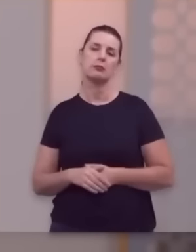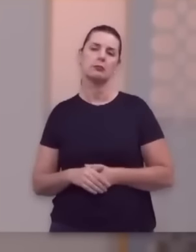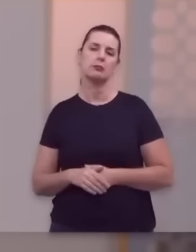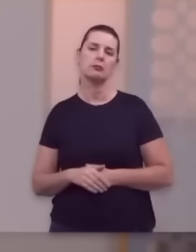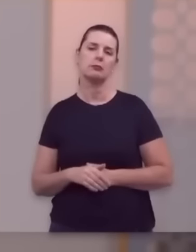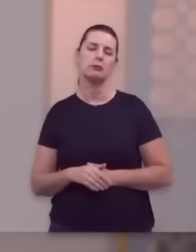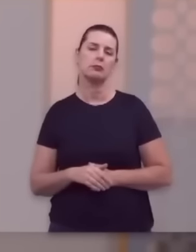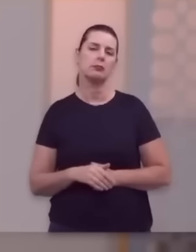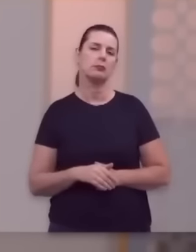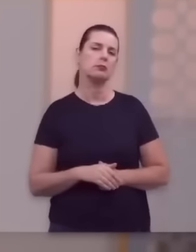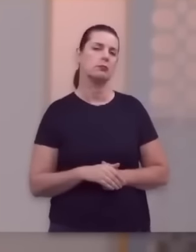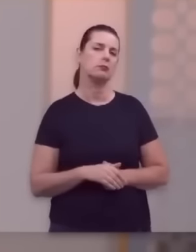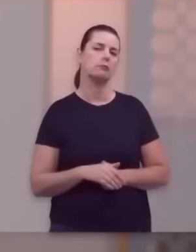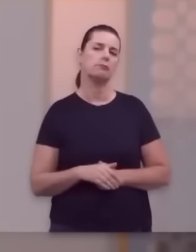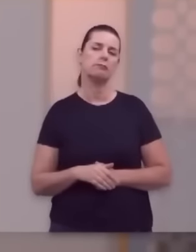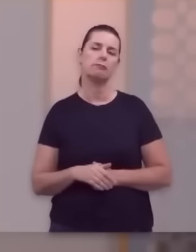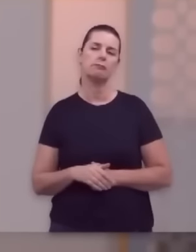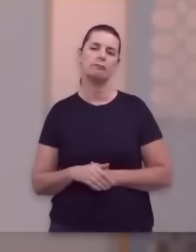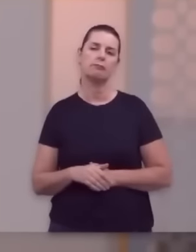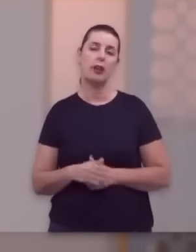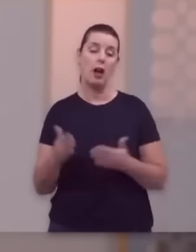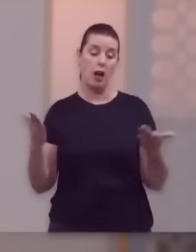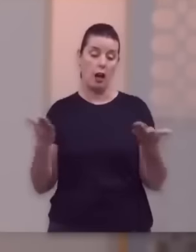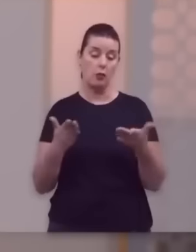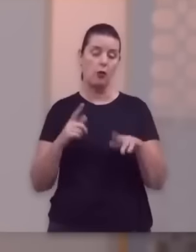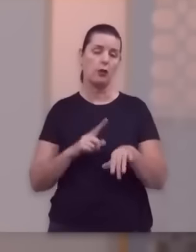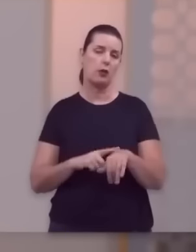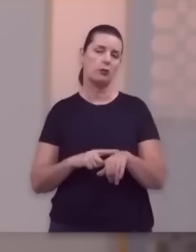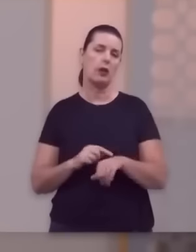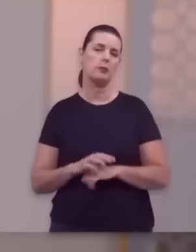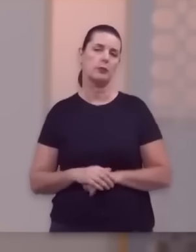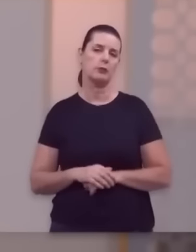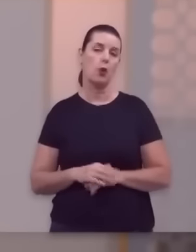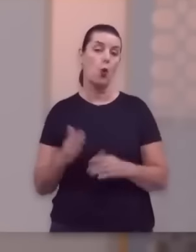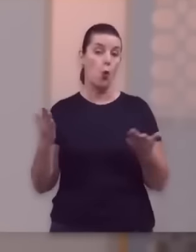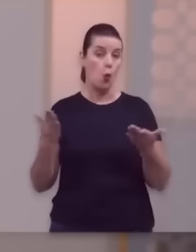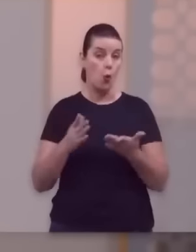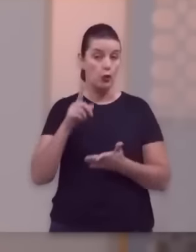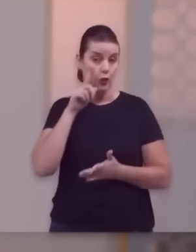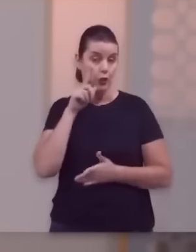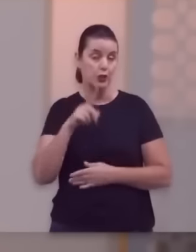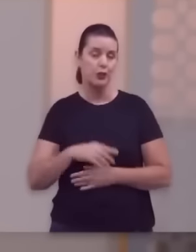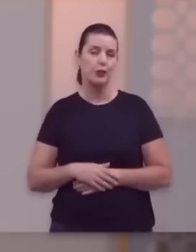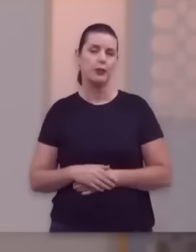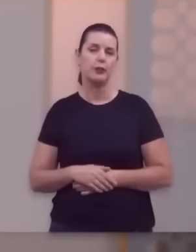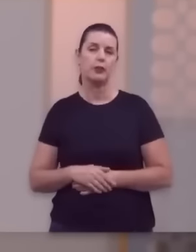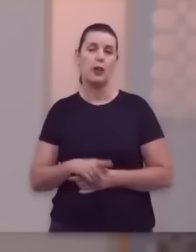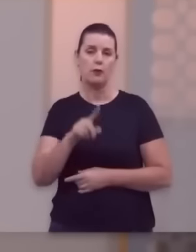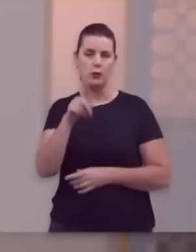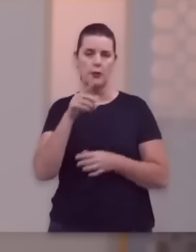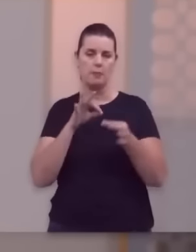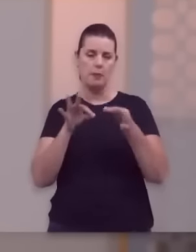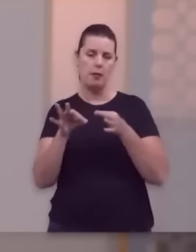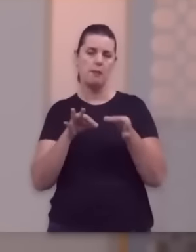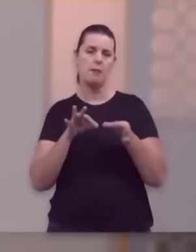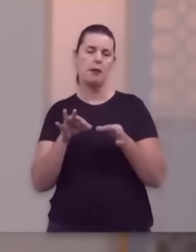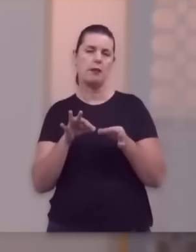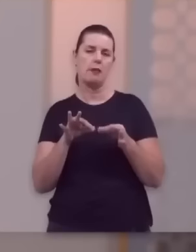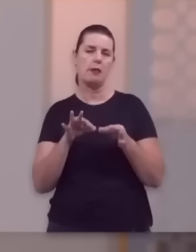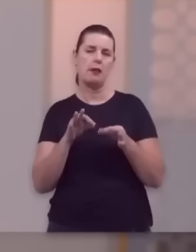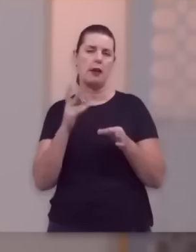dolhos agora é o dia hoje é o tempo de você se preparar para se